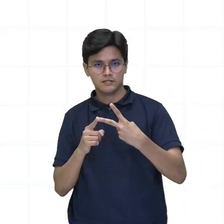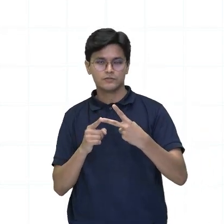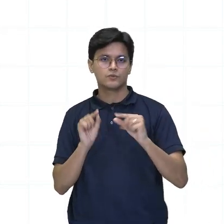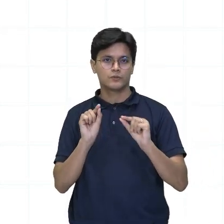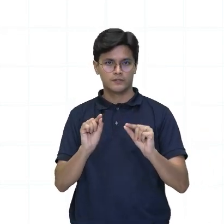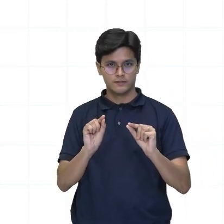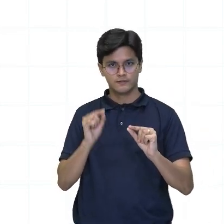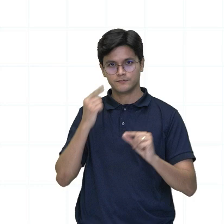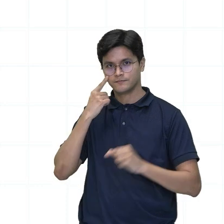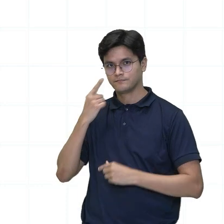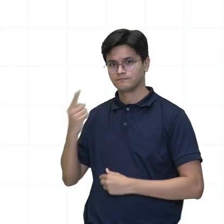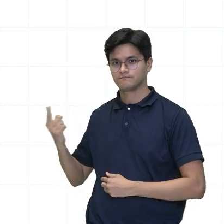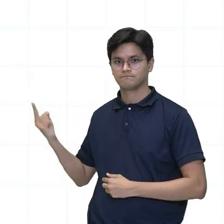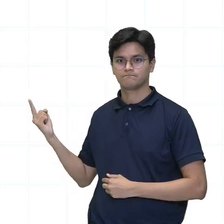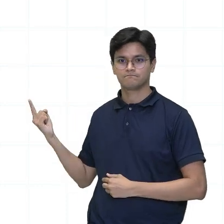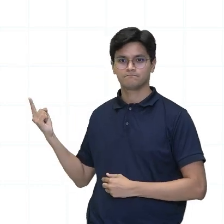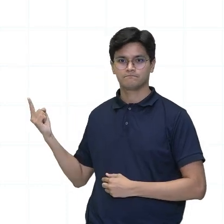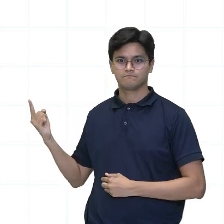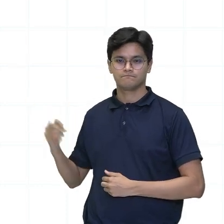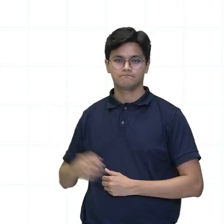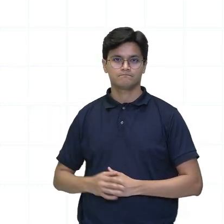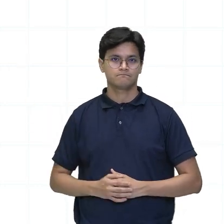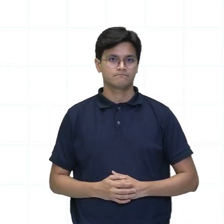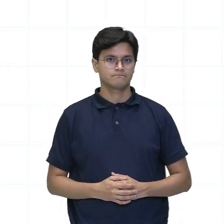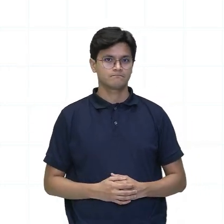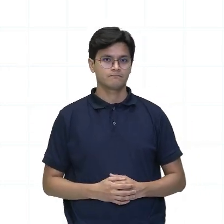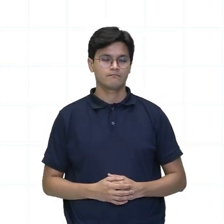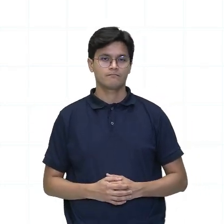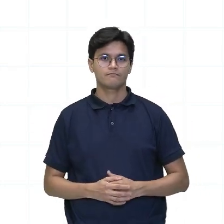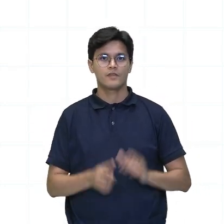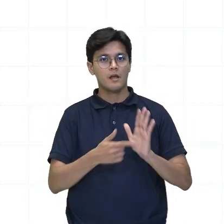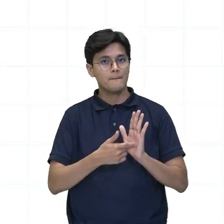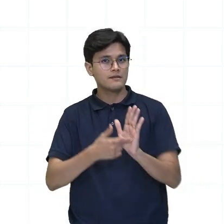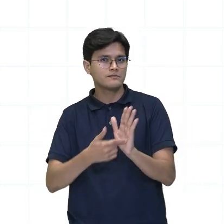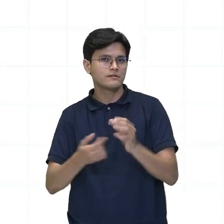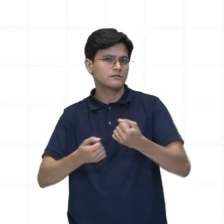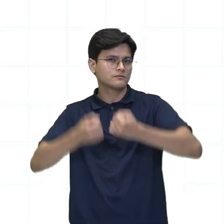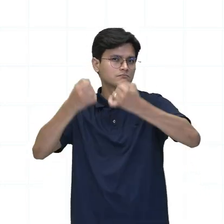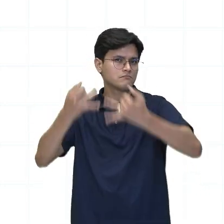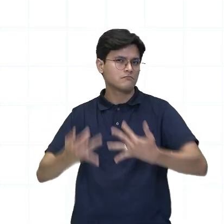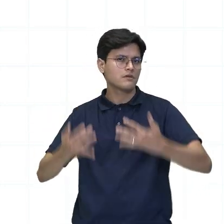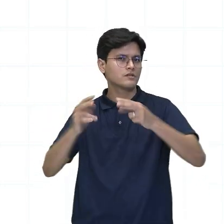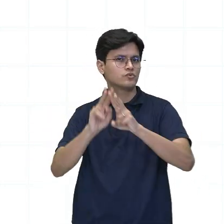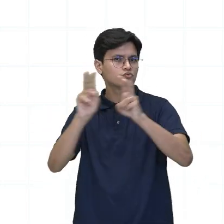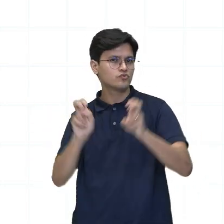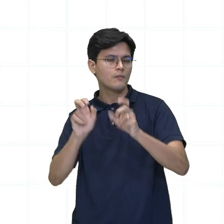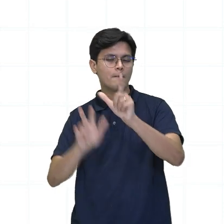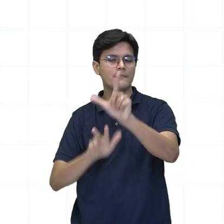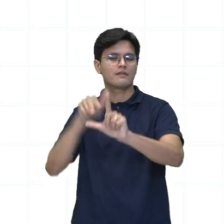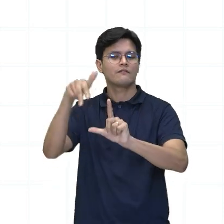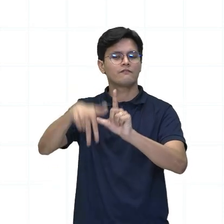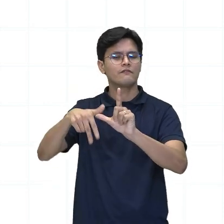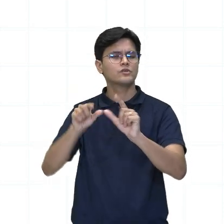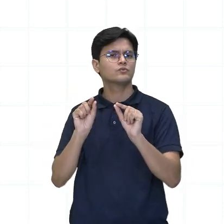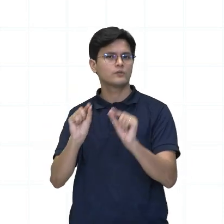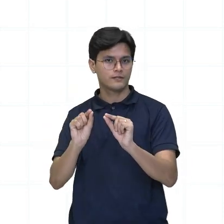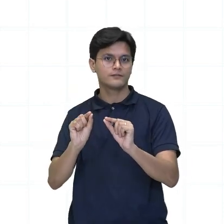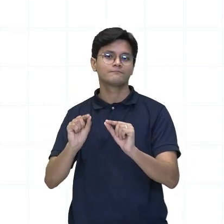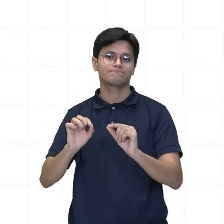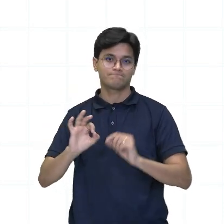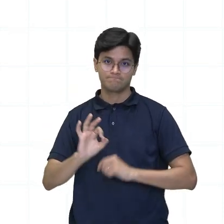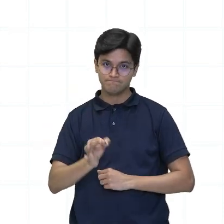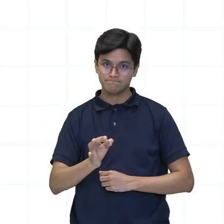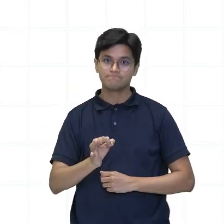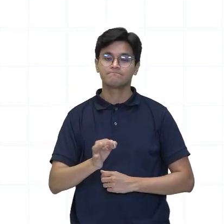né? Ele vai apresentar a explicação sobre o que é o metaverso,